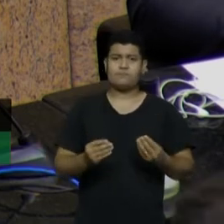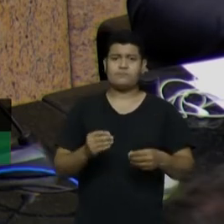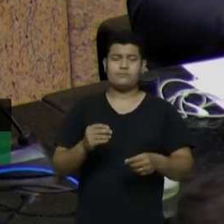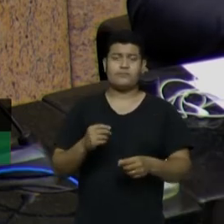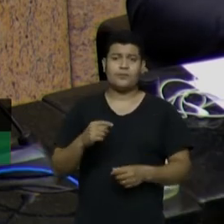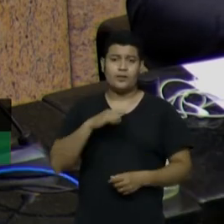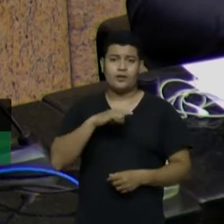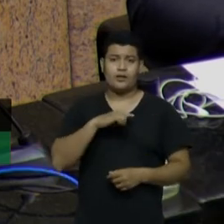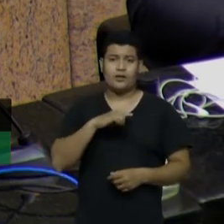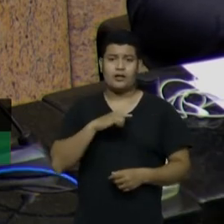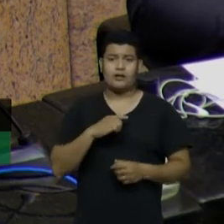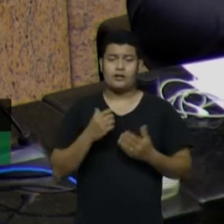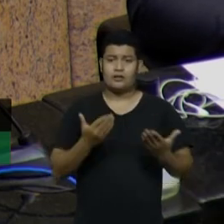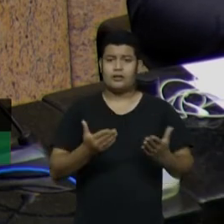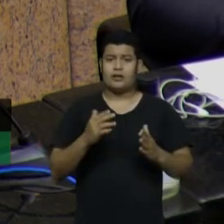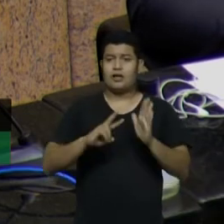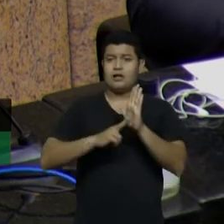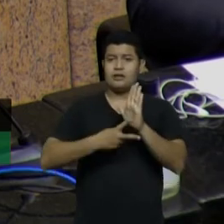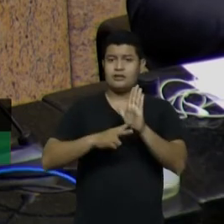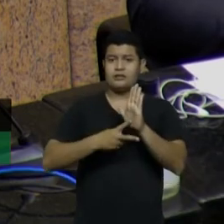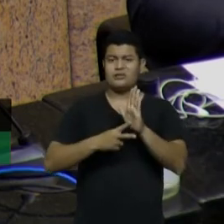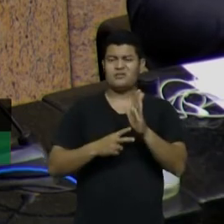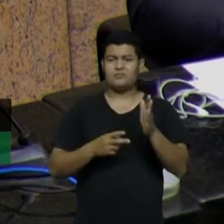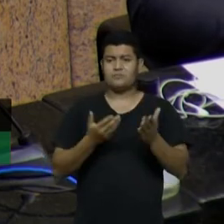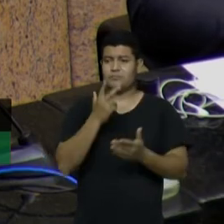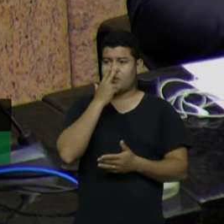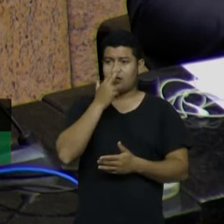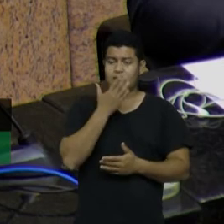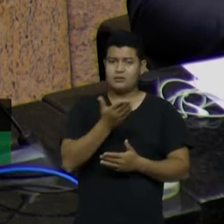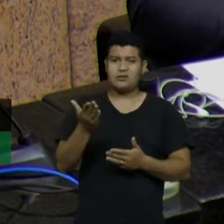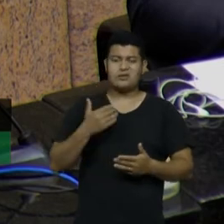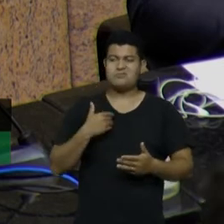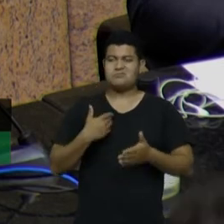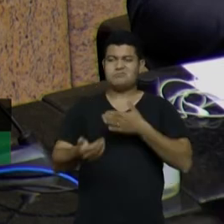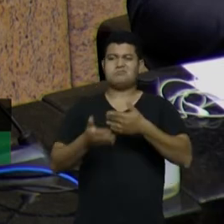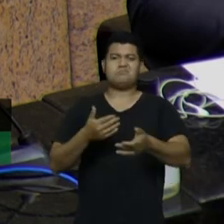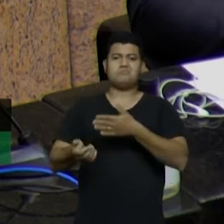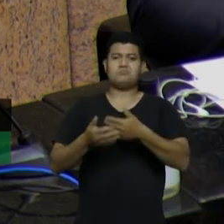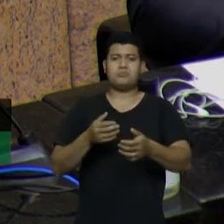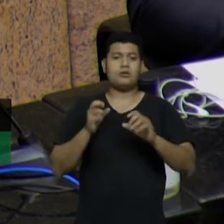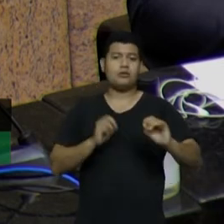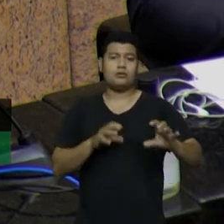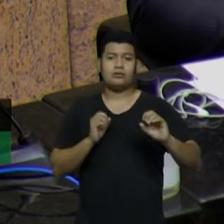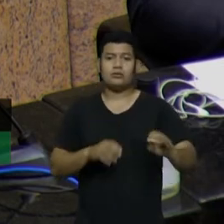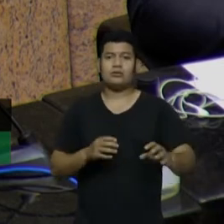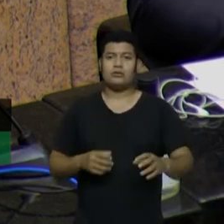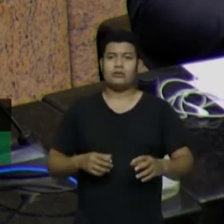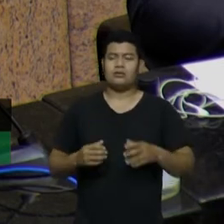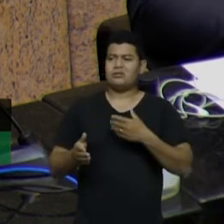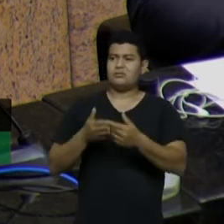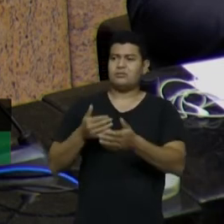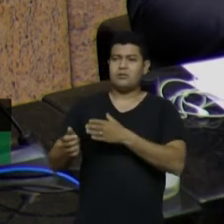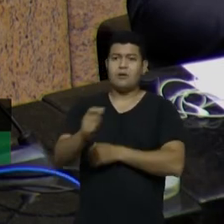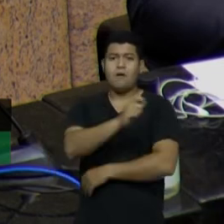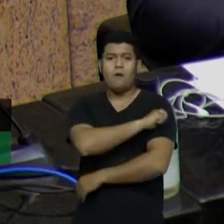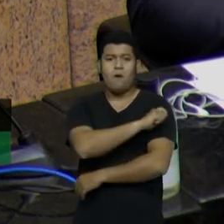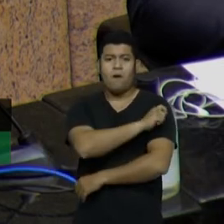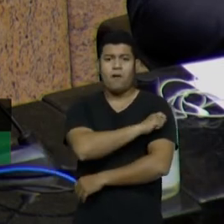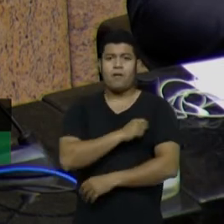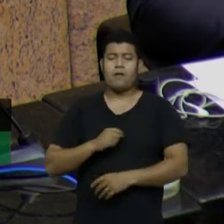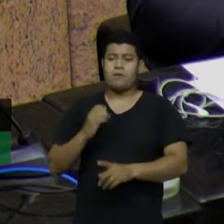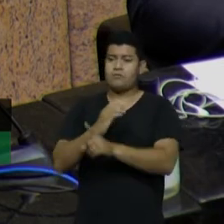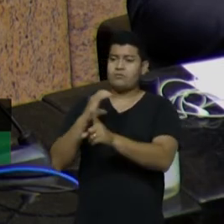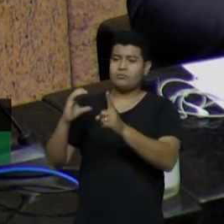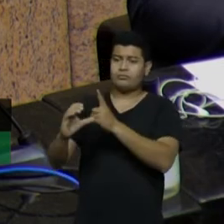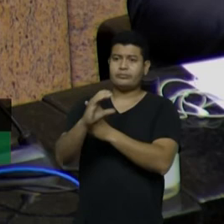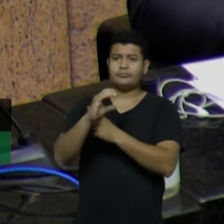esses sindicatos que não se importam com a educação, não se importam com os alunos, não se importam com a comunidade